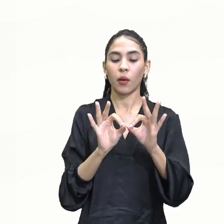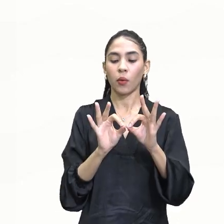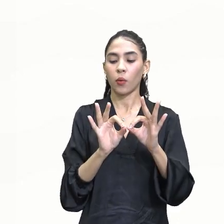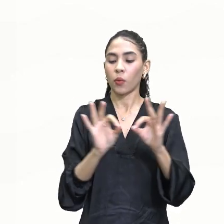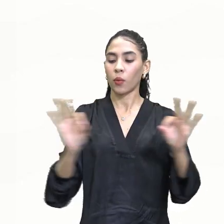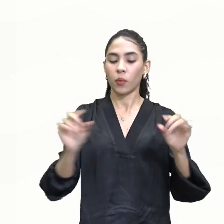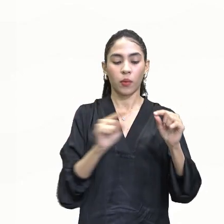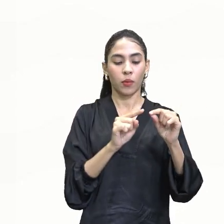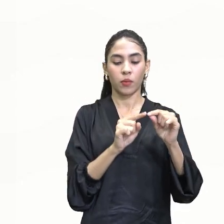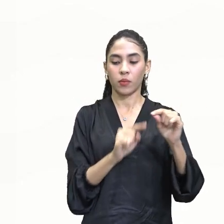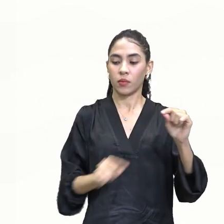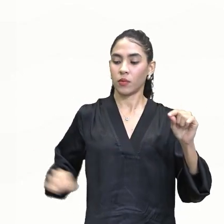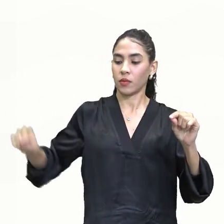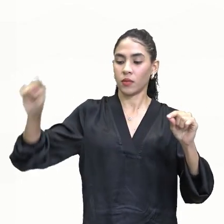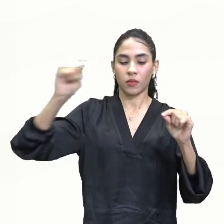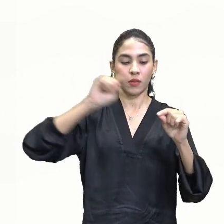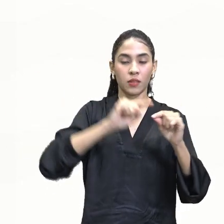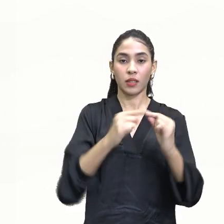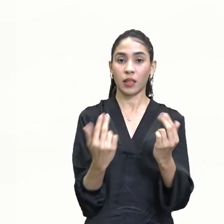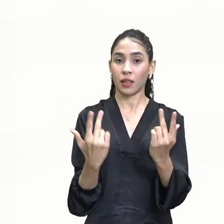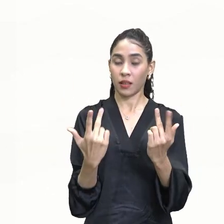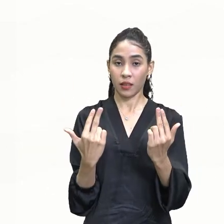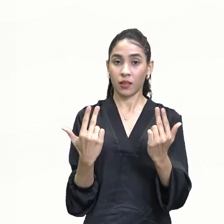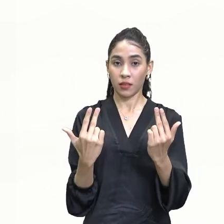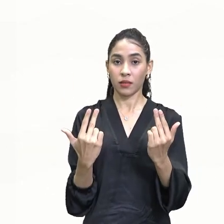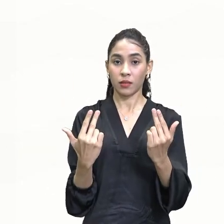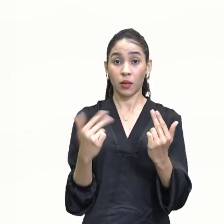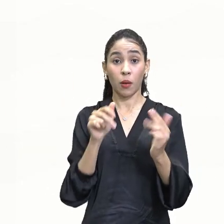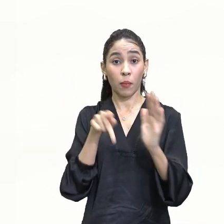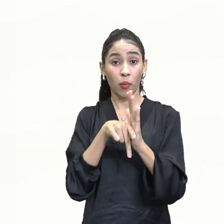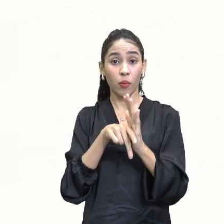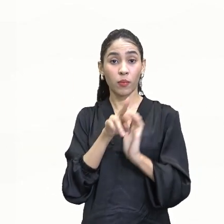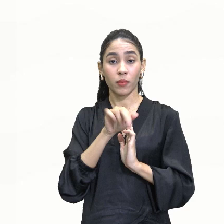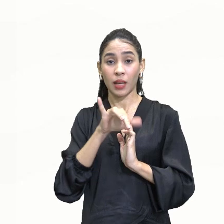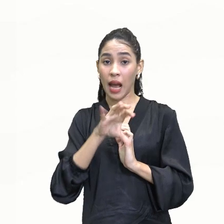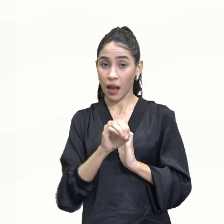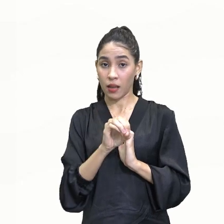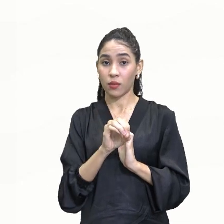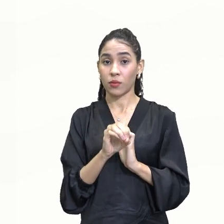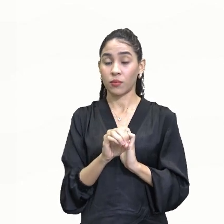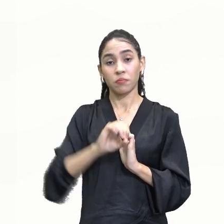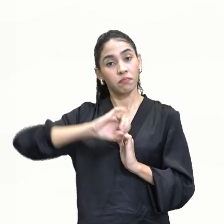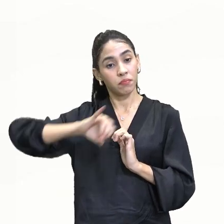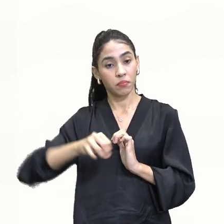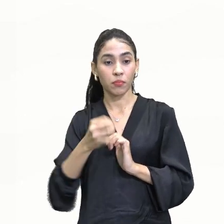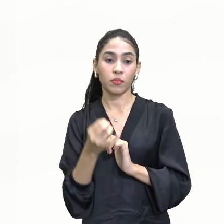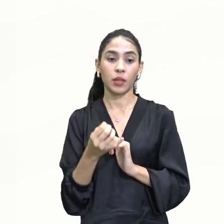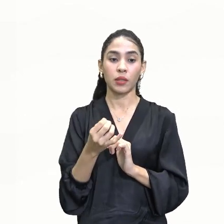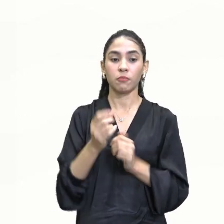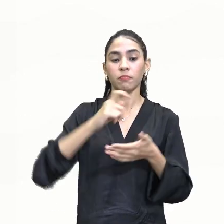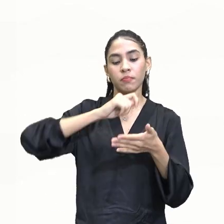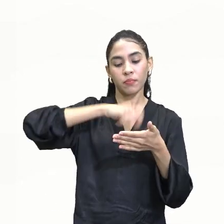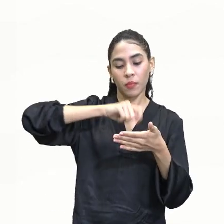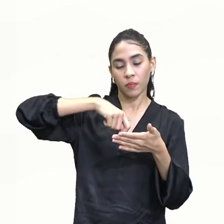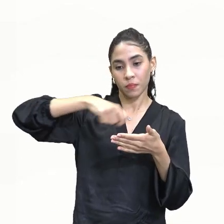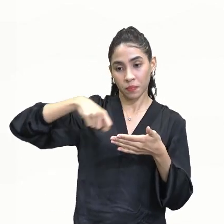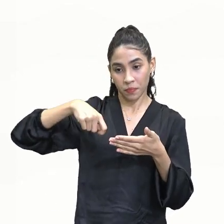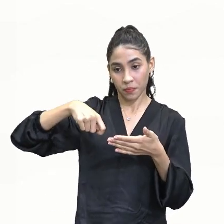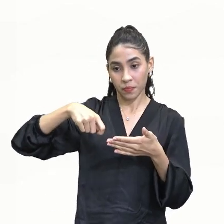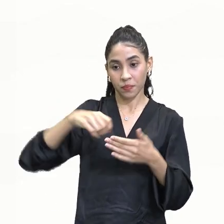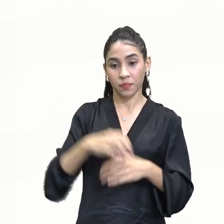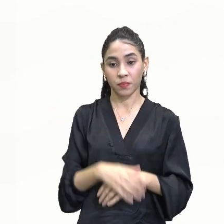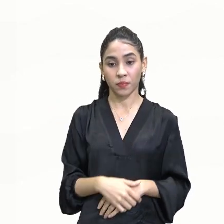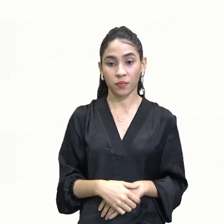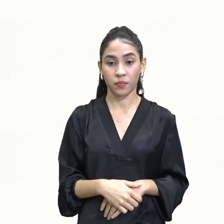um círculo que tem a mesma medida do raio do círculo. Então, aproveite aí para fazer todas as